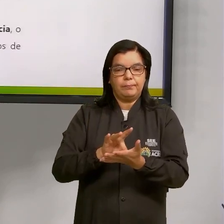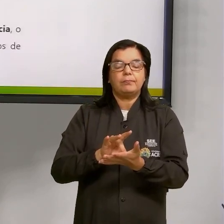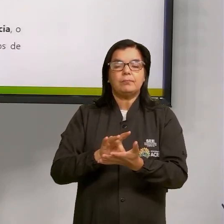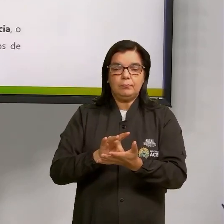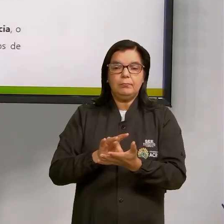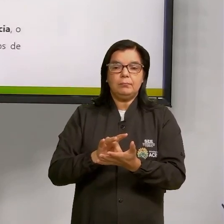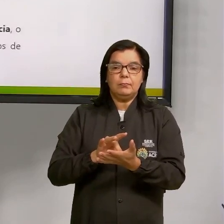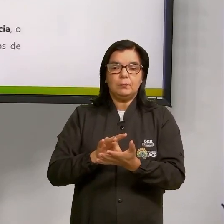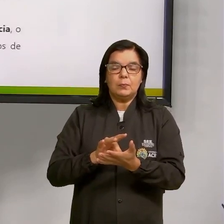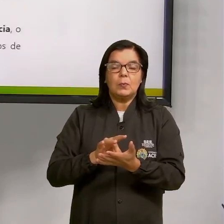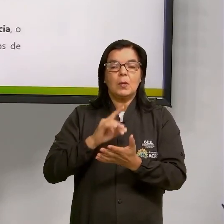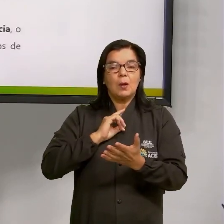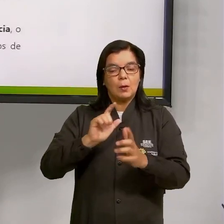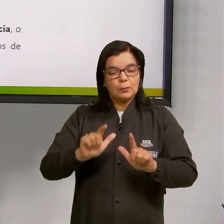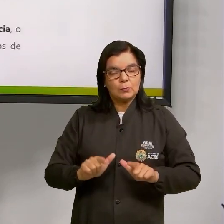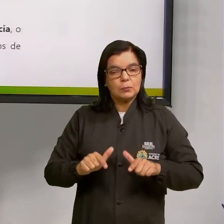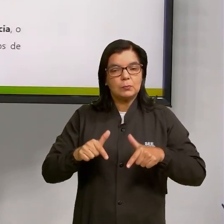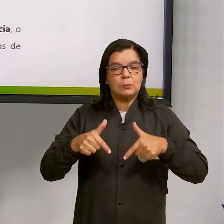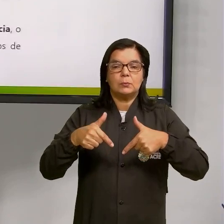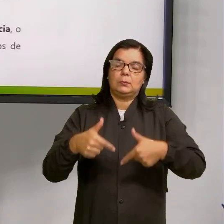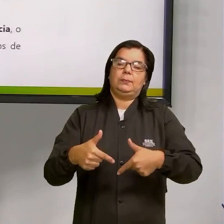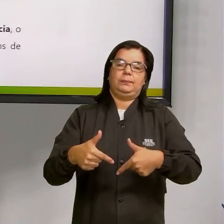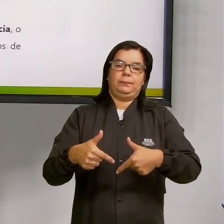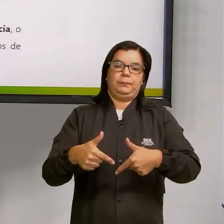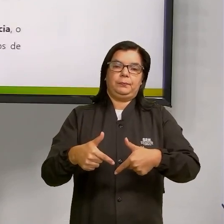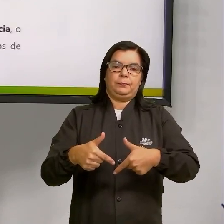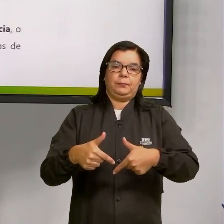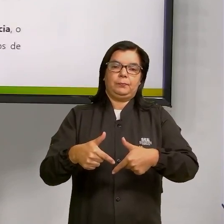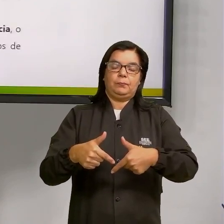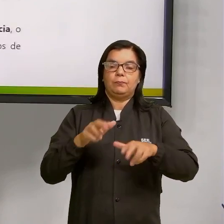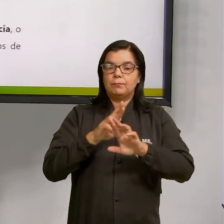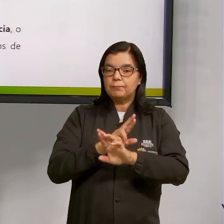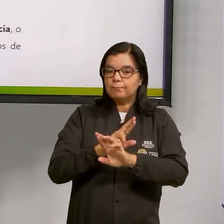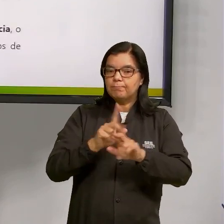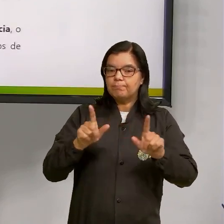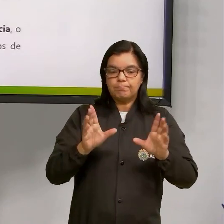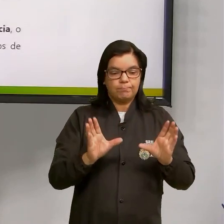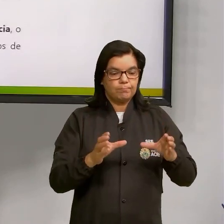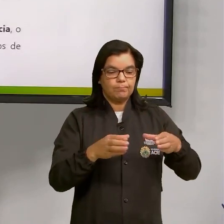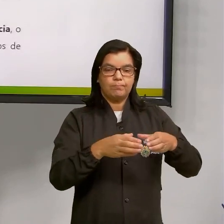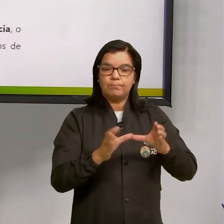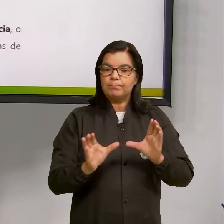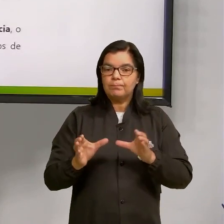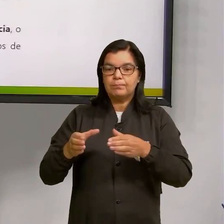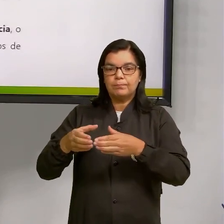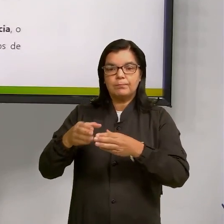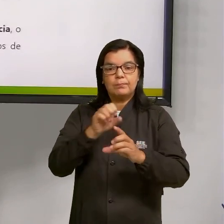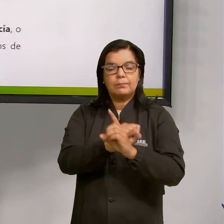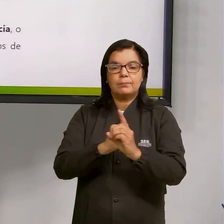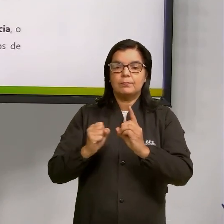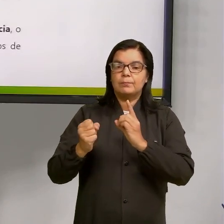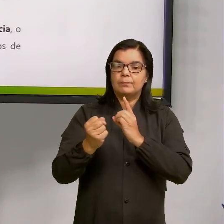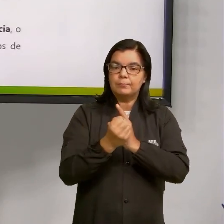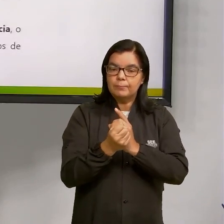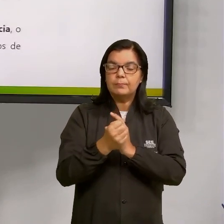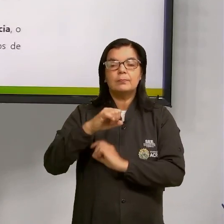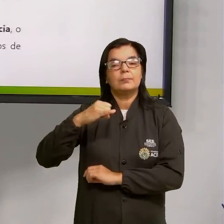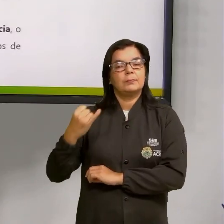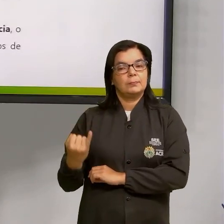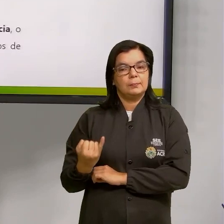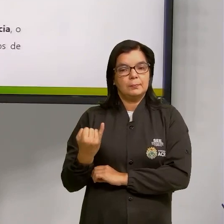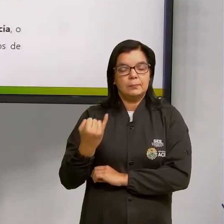compreender as bandeiras de lutas dos mais diferentes movimentos sociais e a